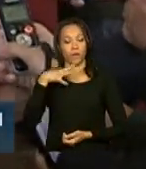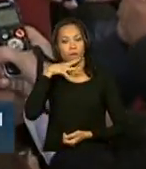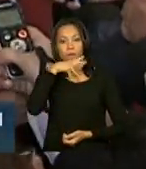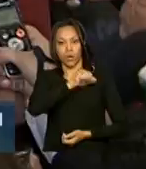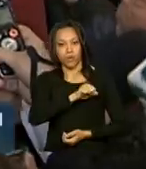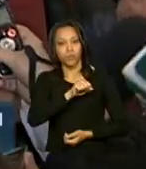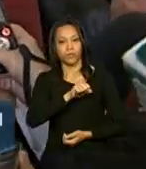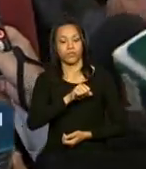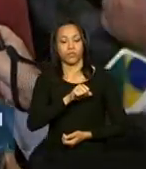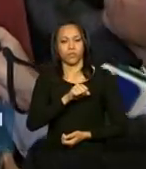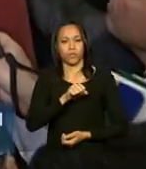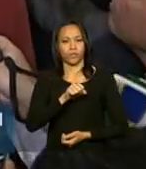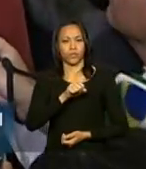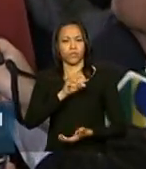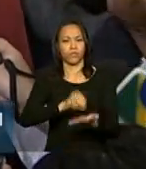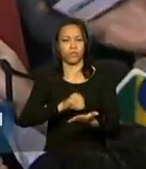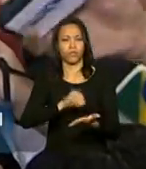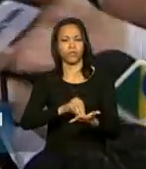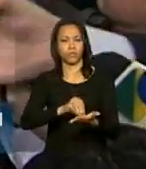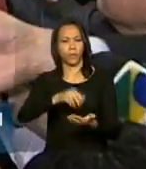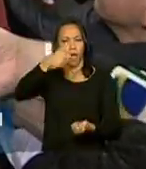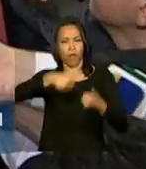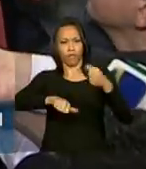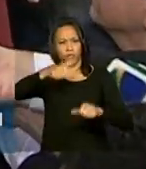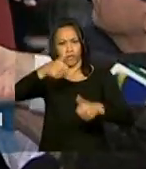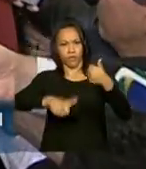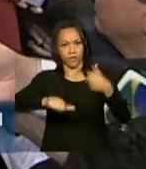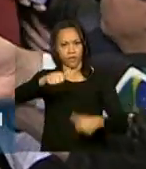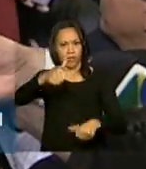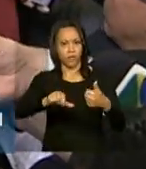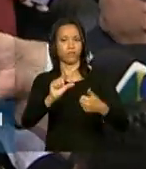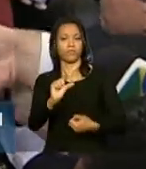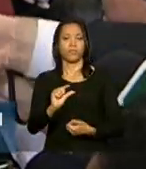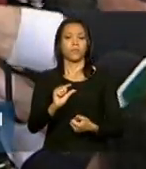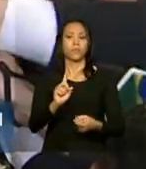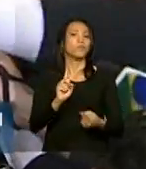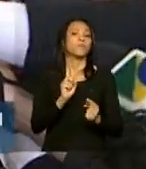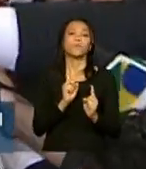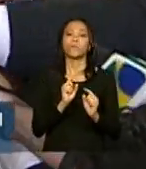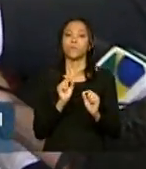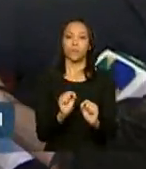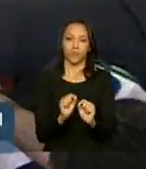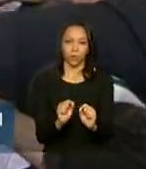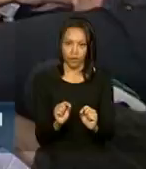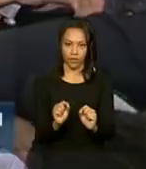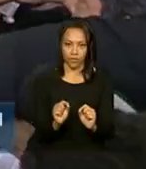não foi muito avaliado, que é o fato da parte